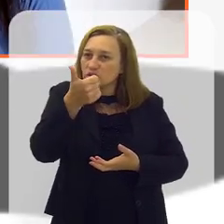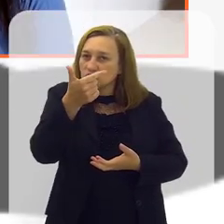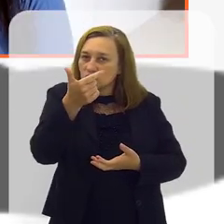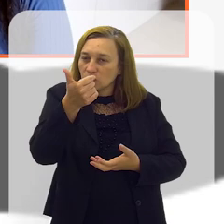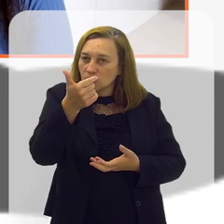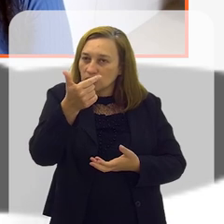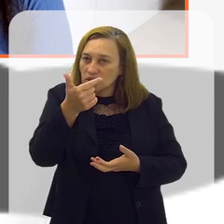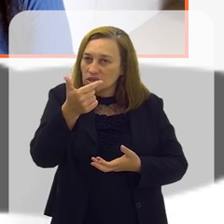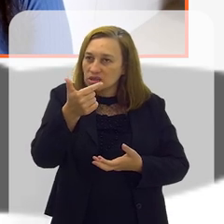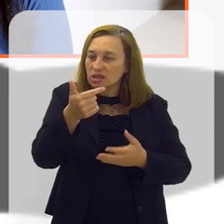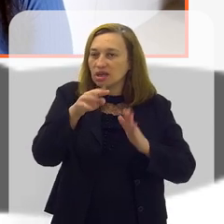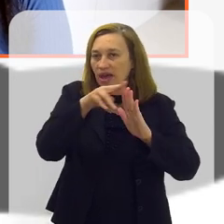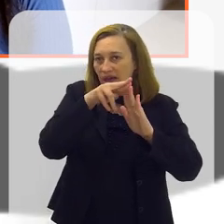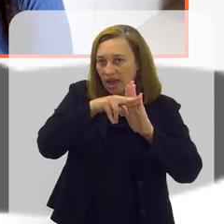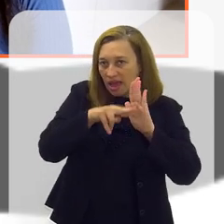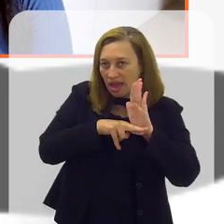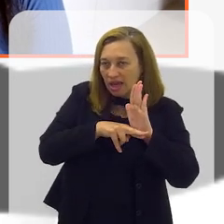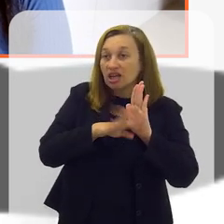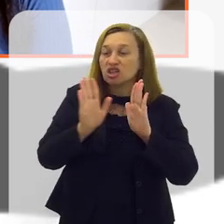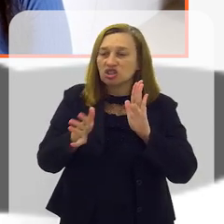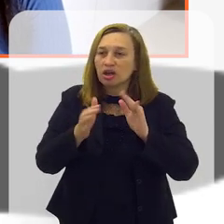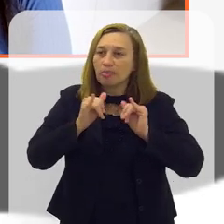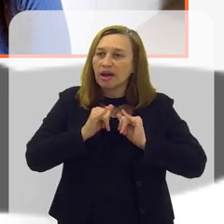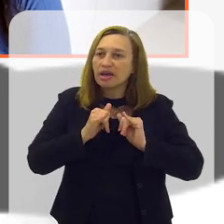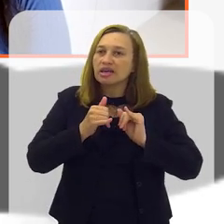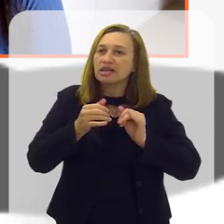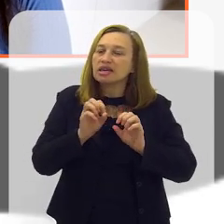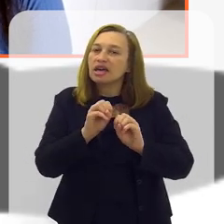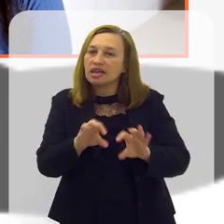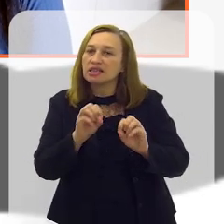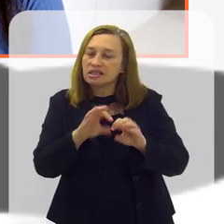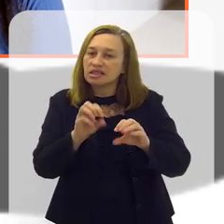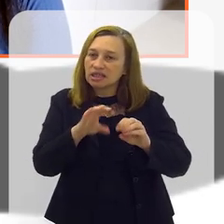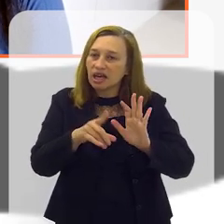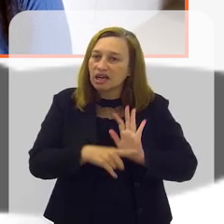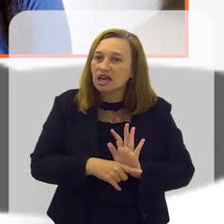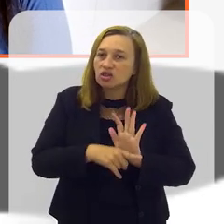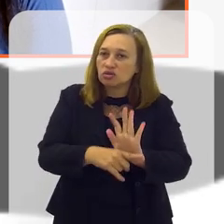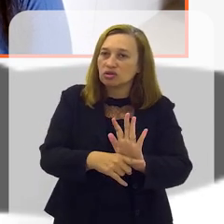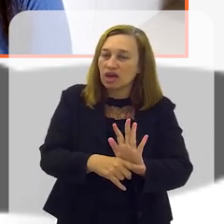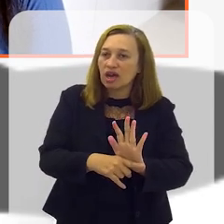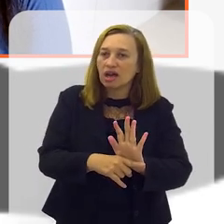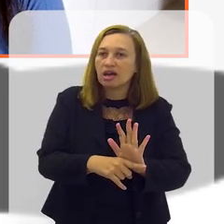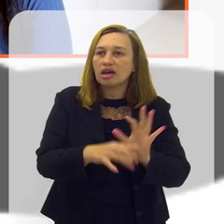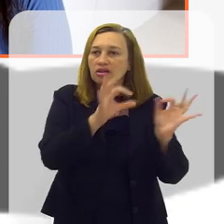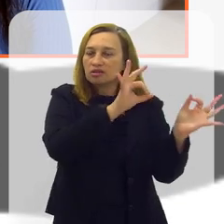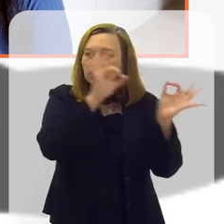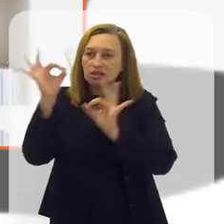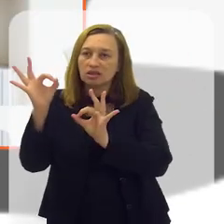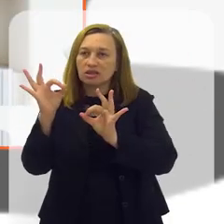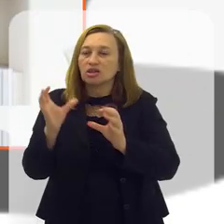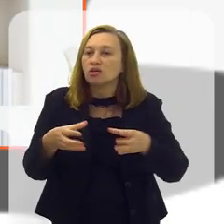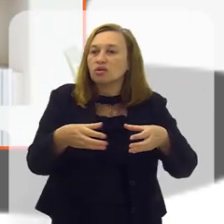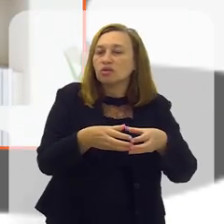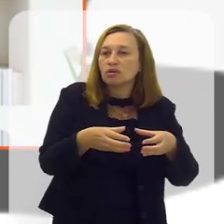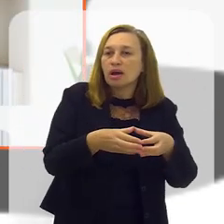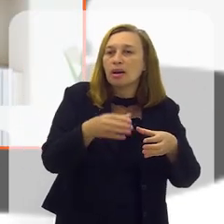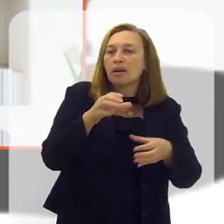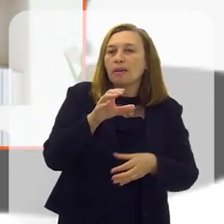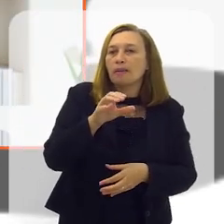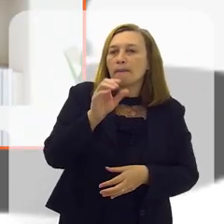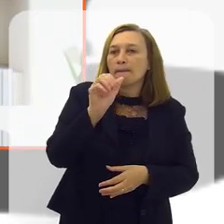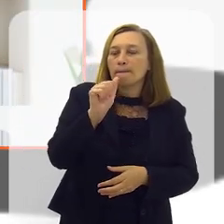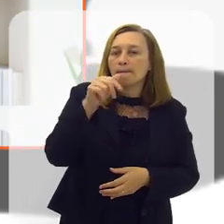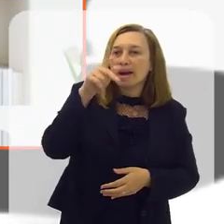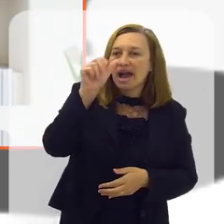12 passos, já na entrada, para a gente ensinar e contribuir com o nosso espectador, que são grupos MADA,